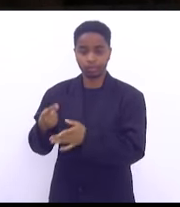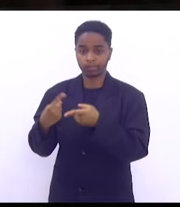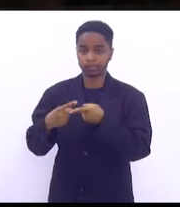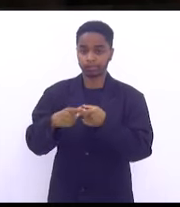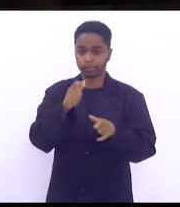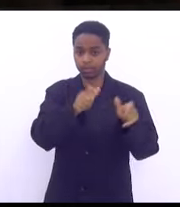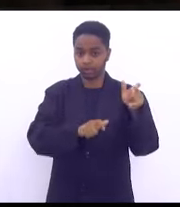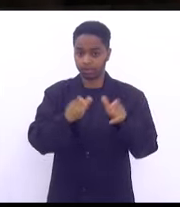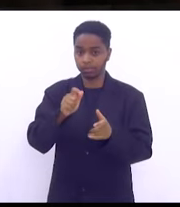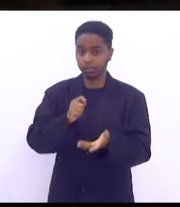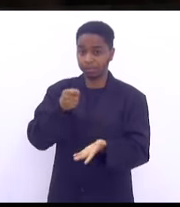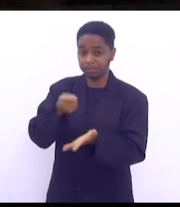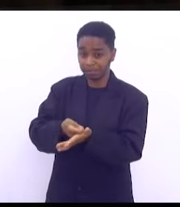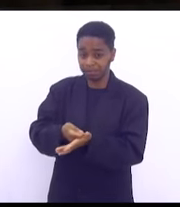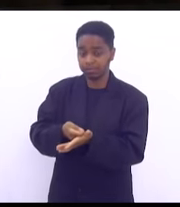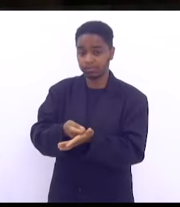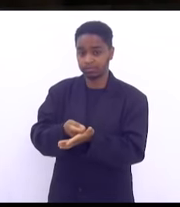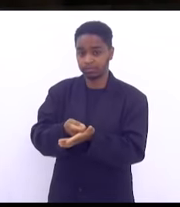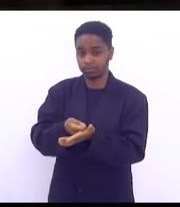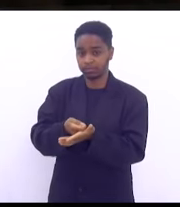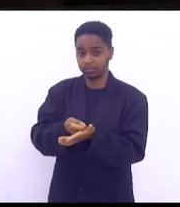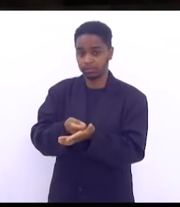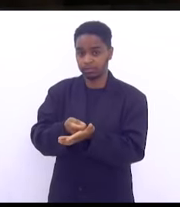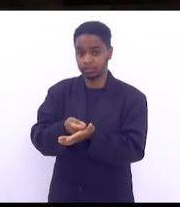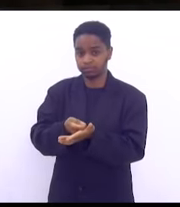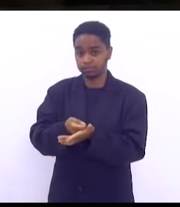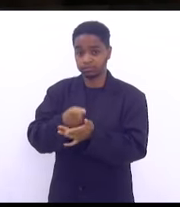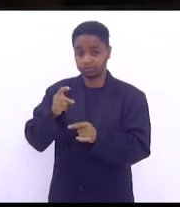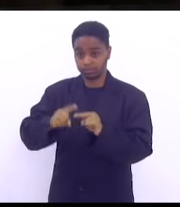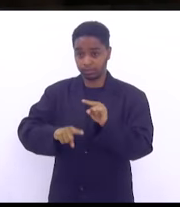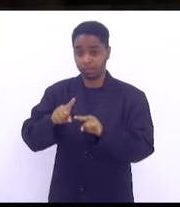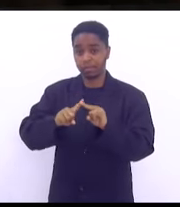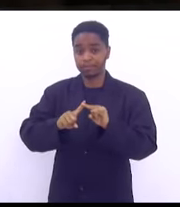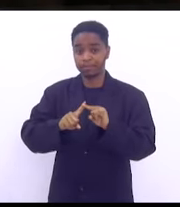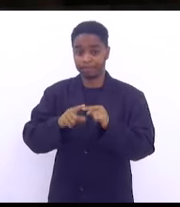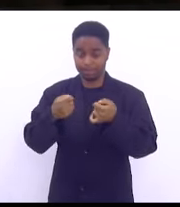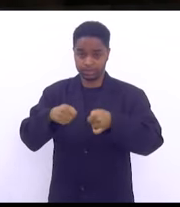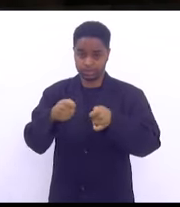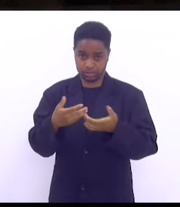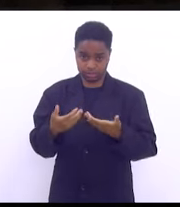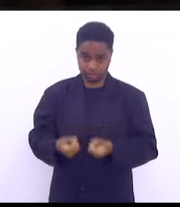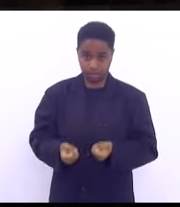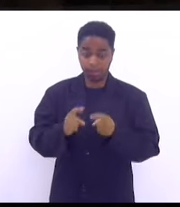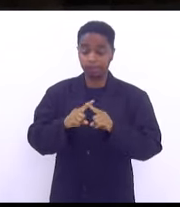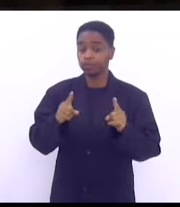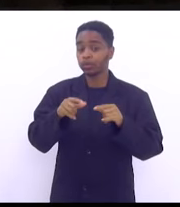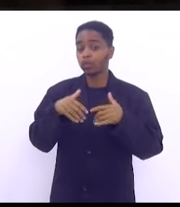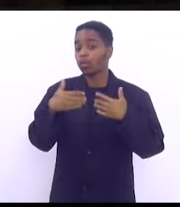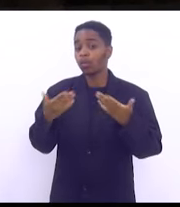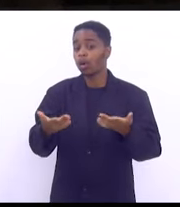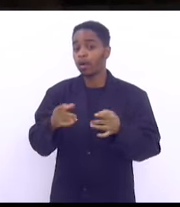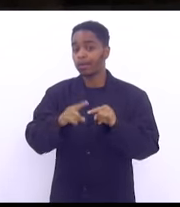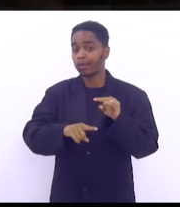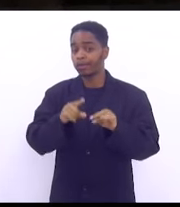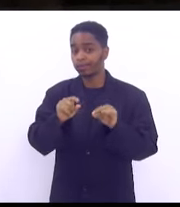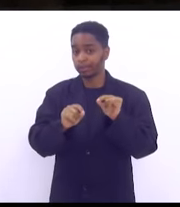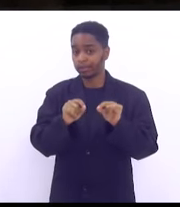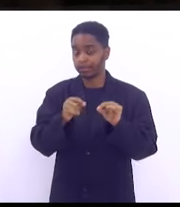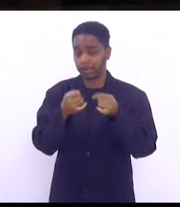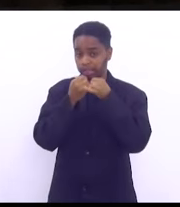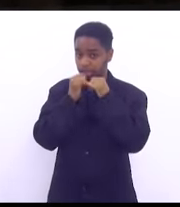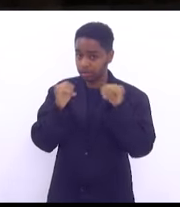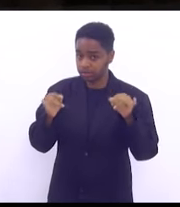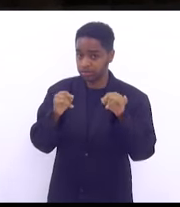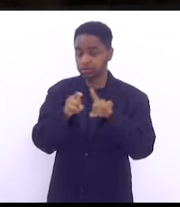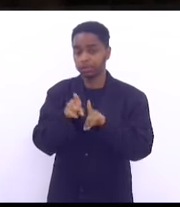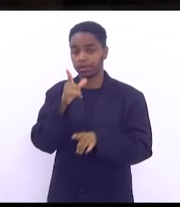em tese, paga para um produto que ele tem que receber. Qual é o produto aí? A energia e